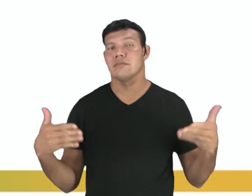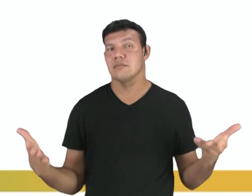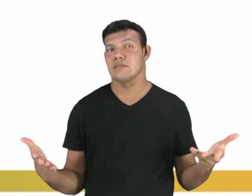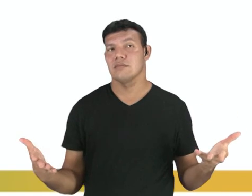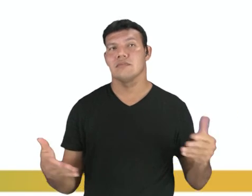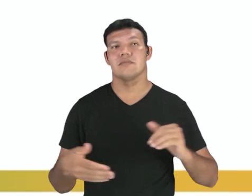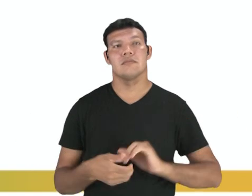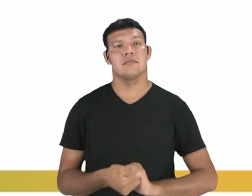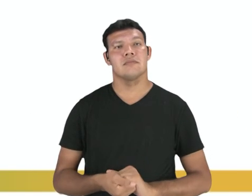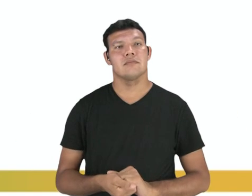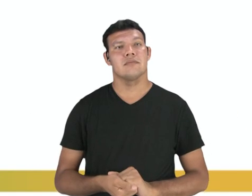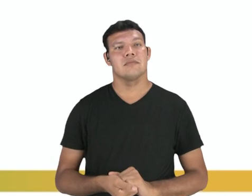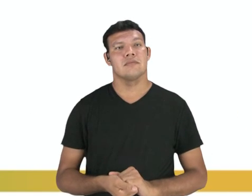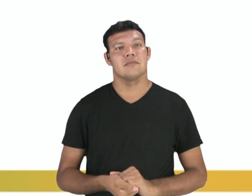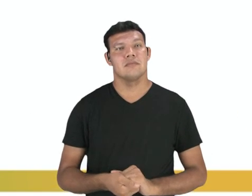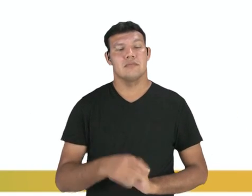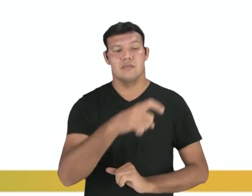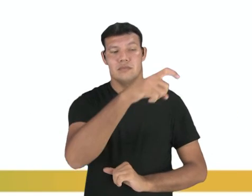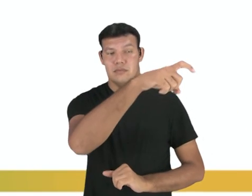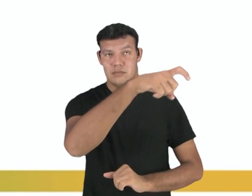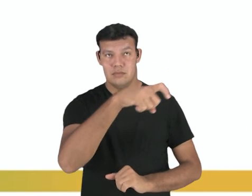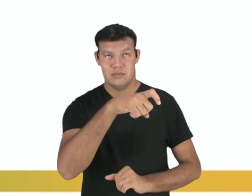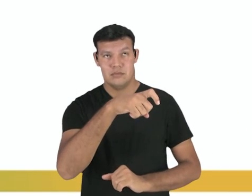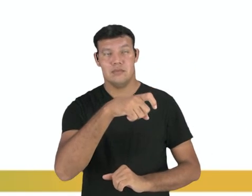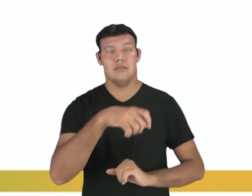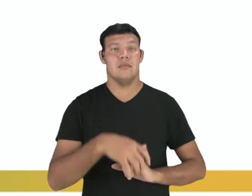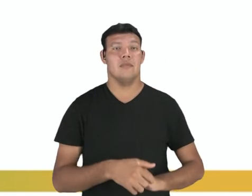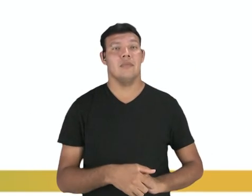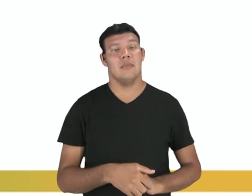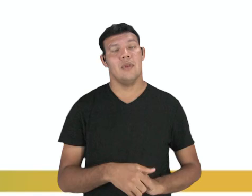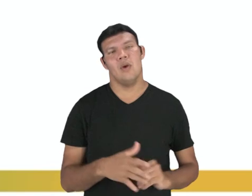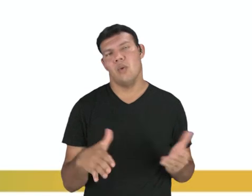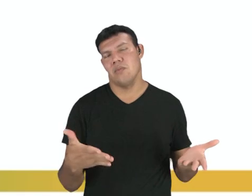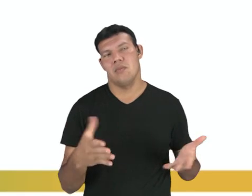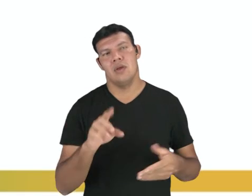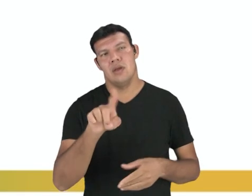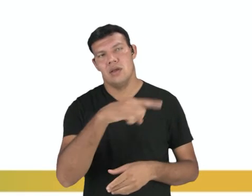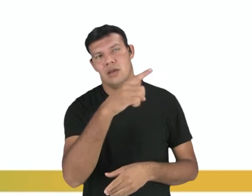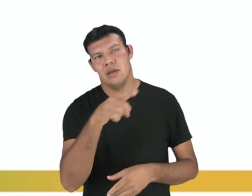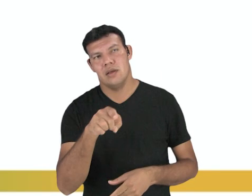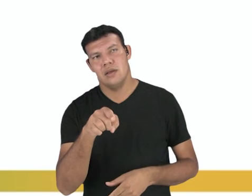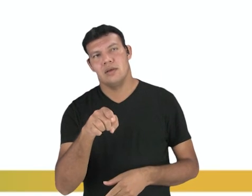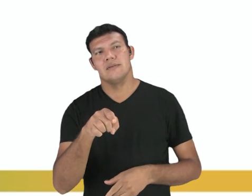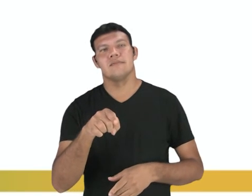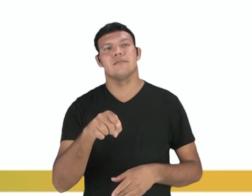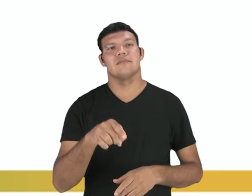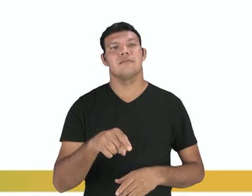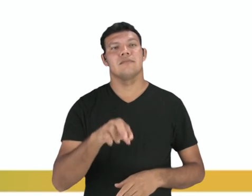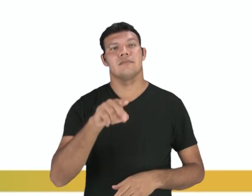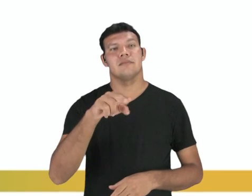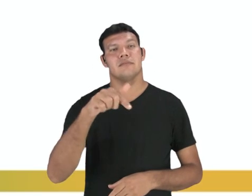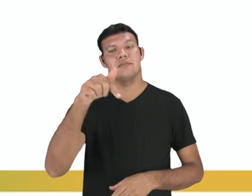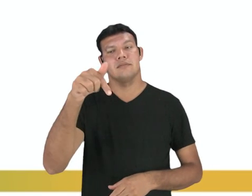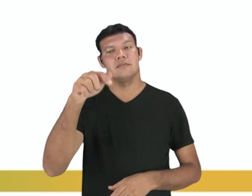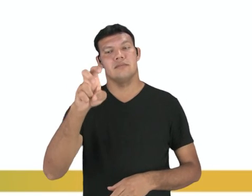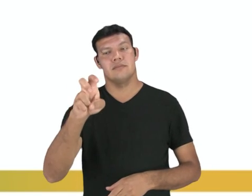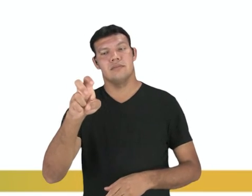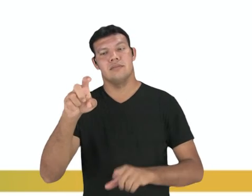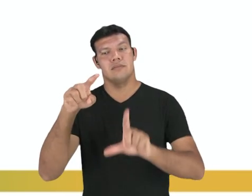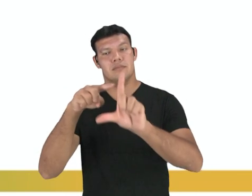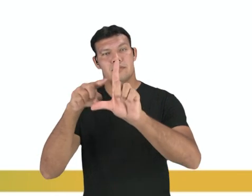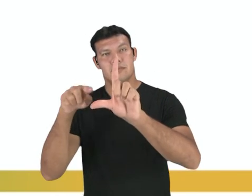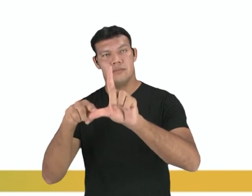casa aí e o meu x né ou o meu alfa é a representação também =